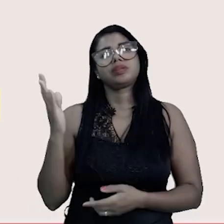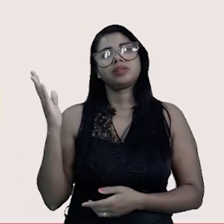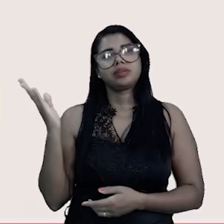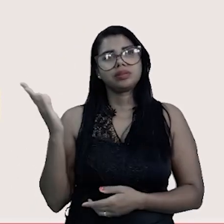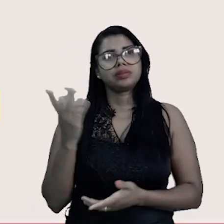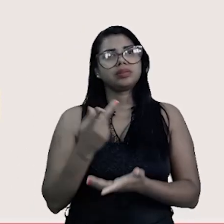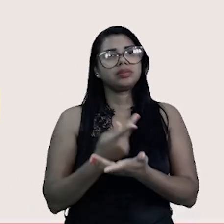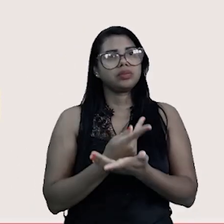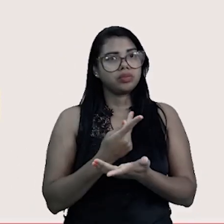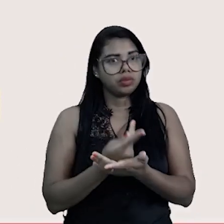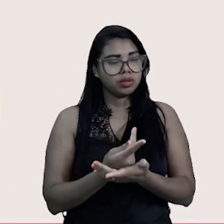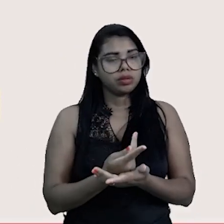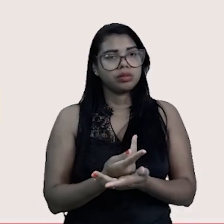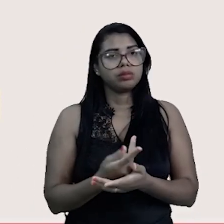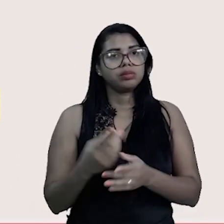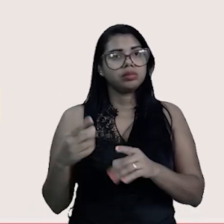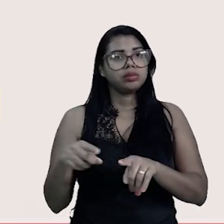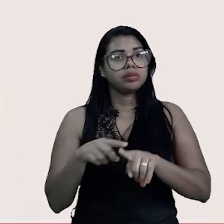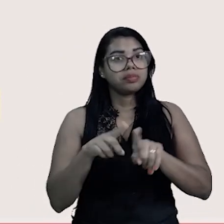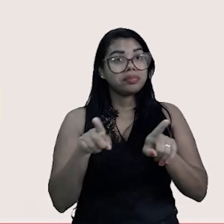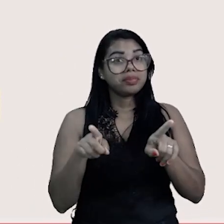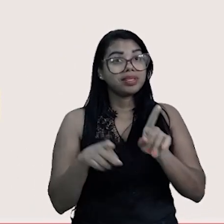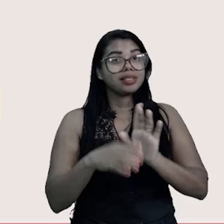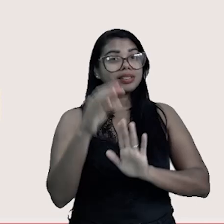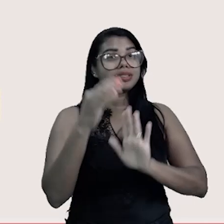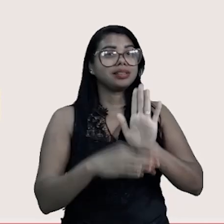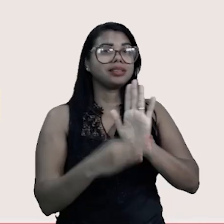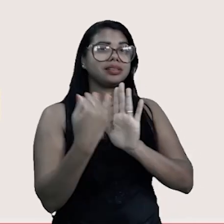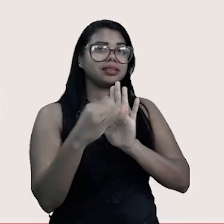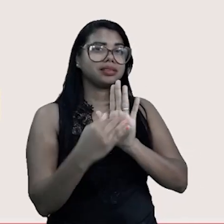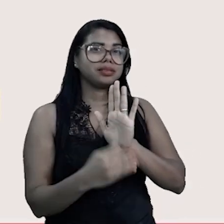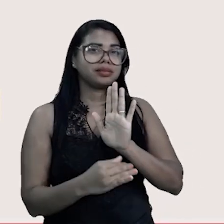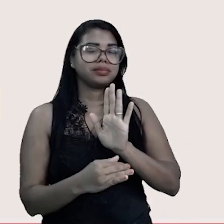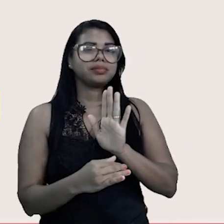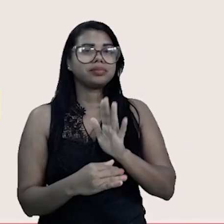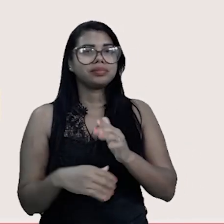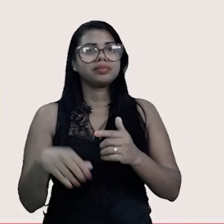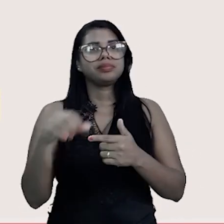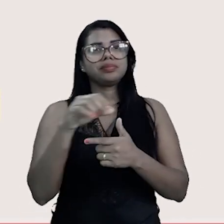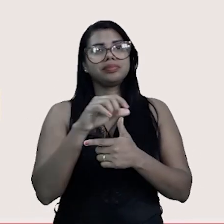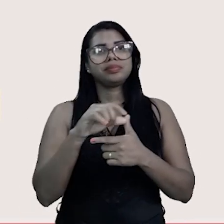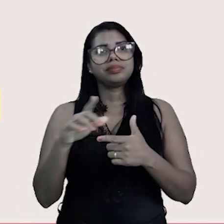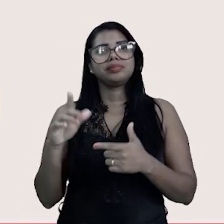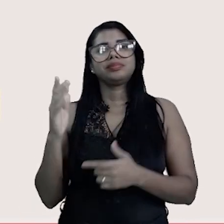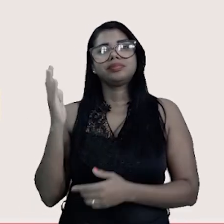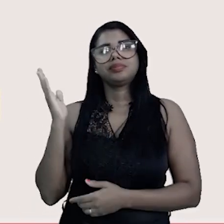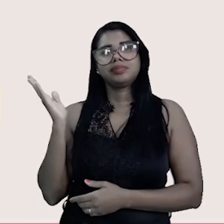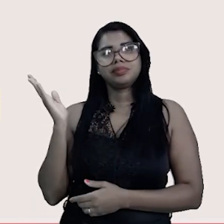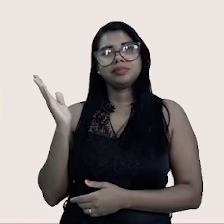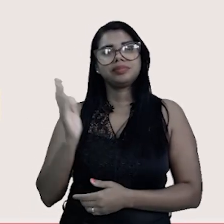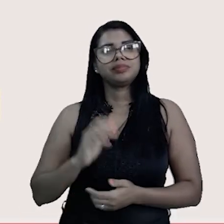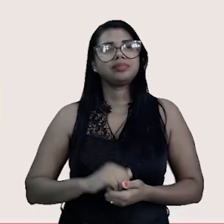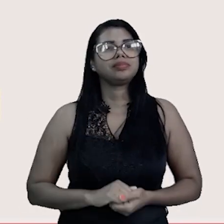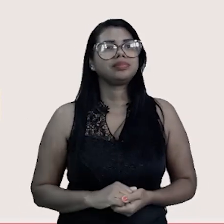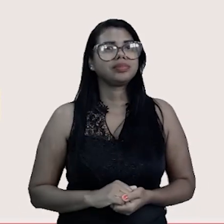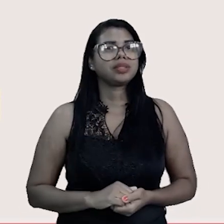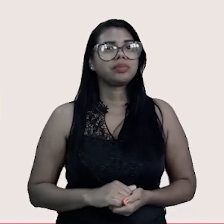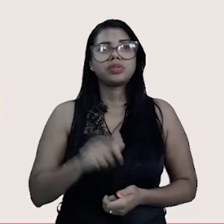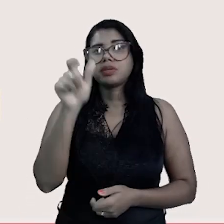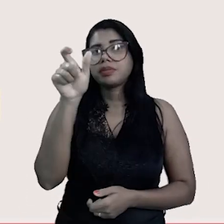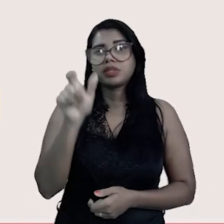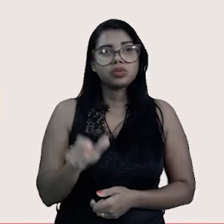concordância. Mas é a chamada silepse de número. A silepse também pode ser de pessoa. Você pode encontrar